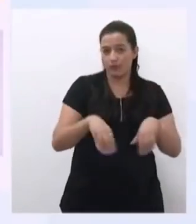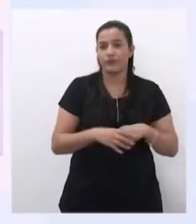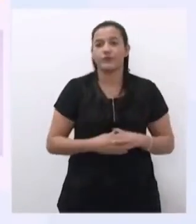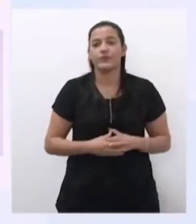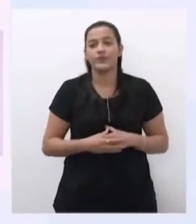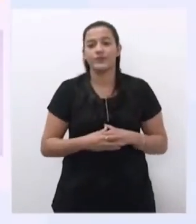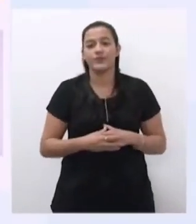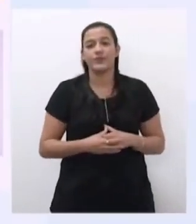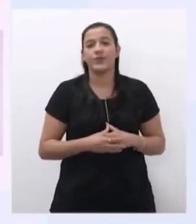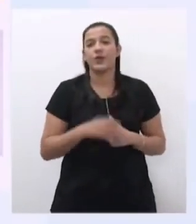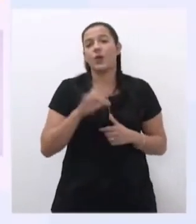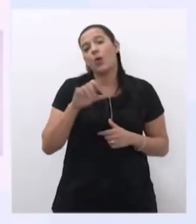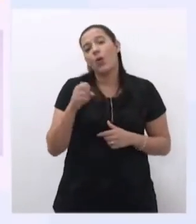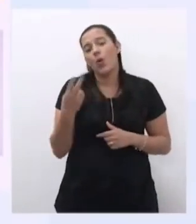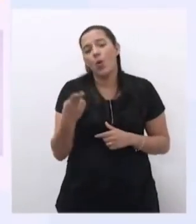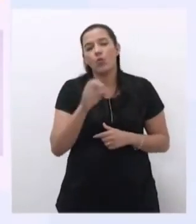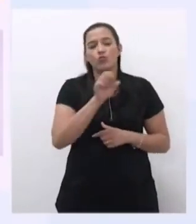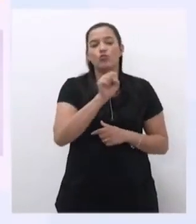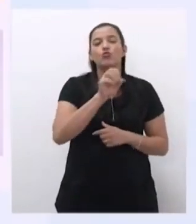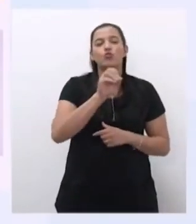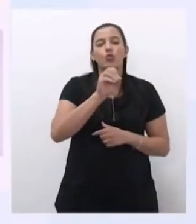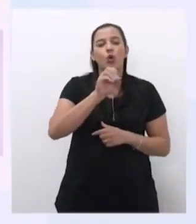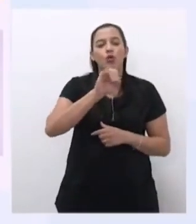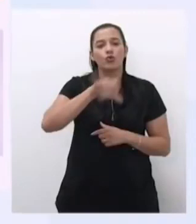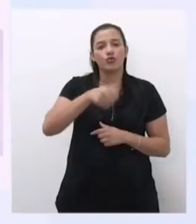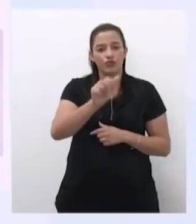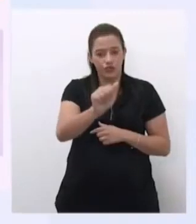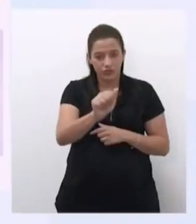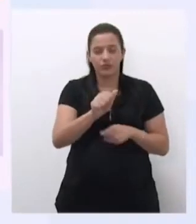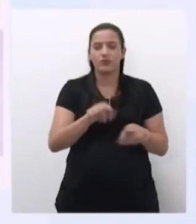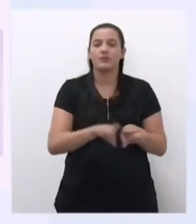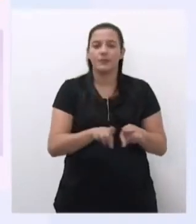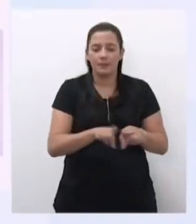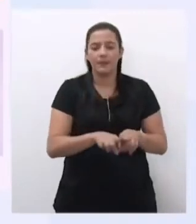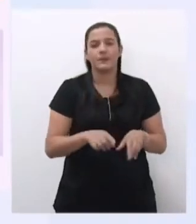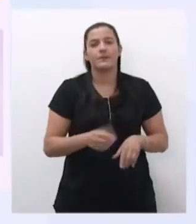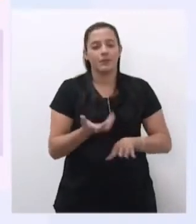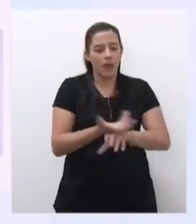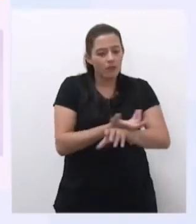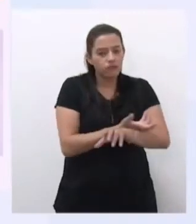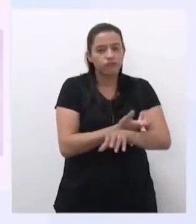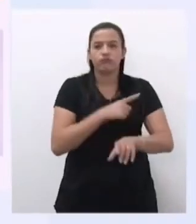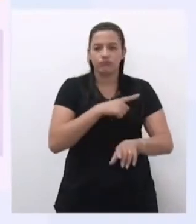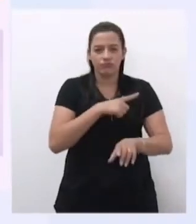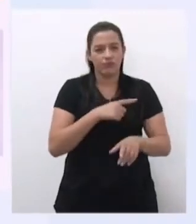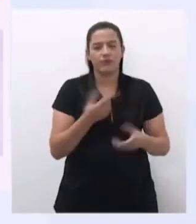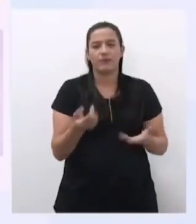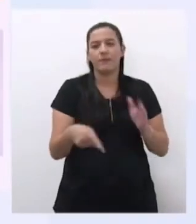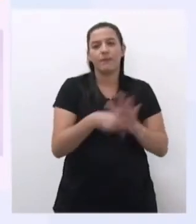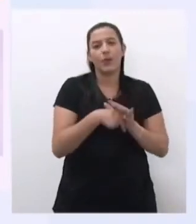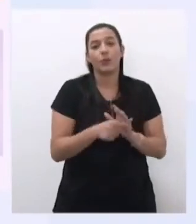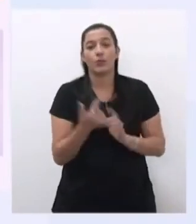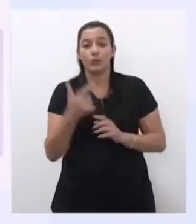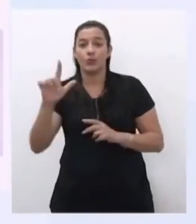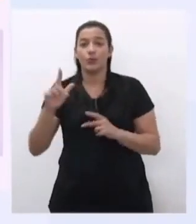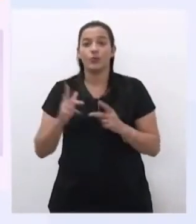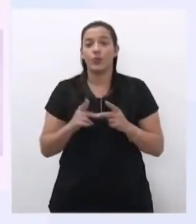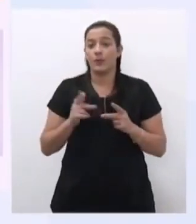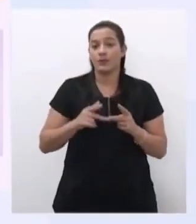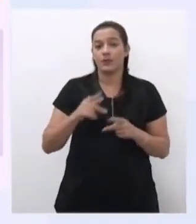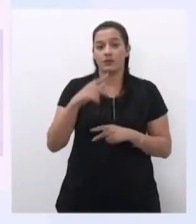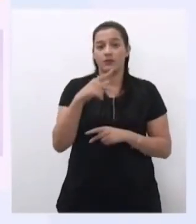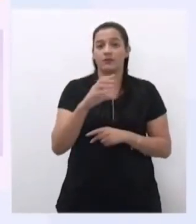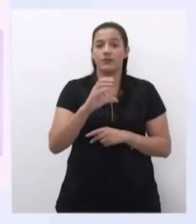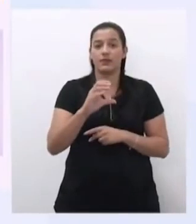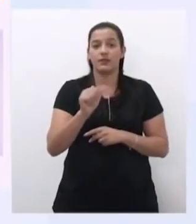até um derivado de soja, para quem não gosta, tem várias opções. Mas eu vou pensar num grupo da proteína, eu vou pensar num grupo do carboidrato, então eu vou pensar